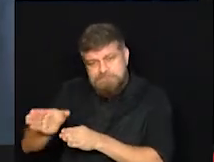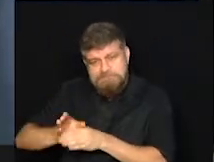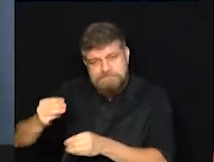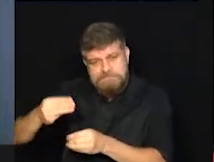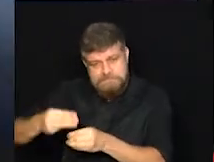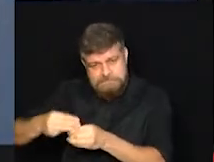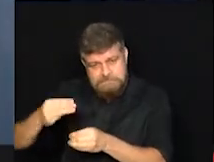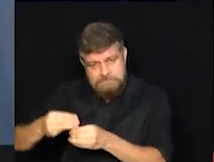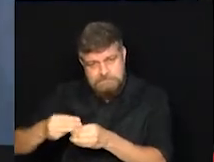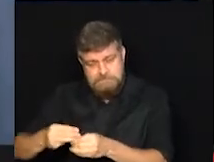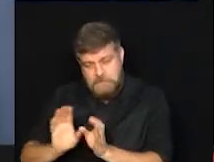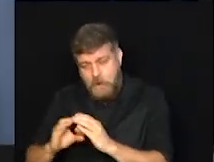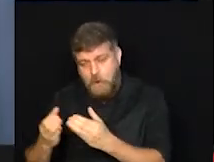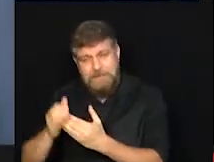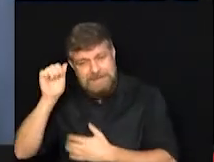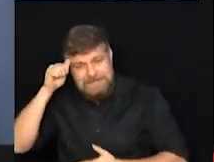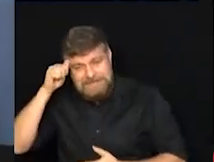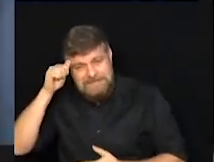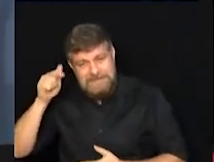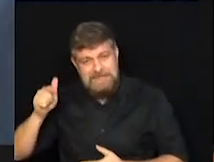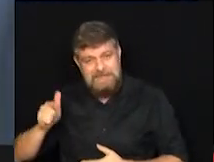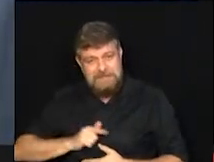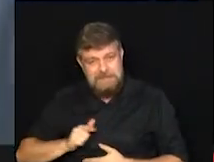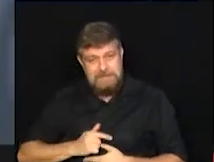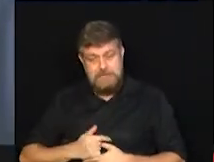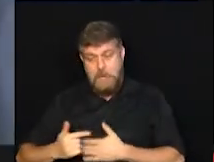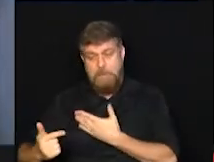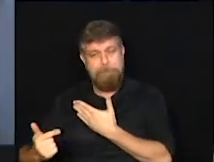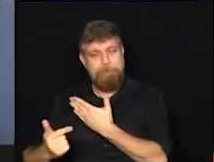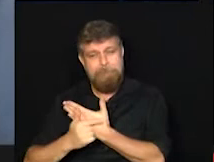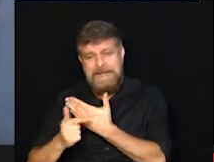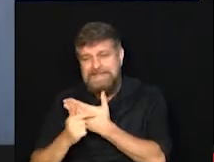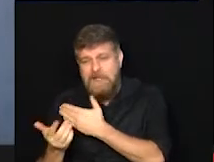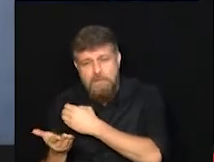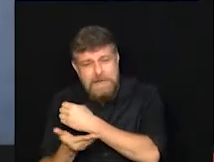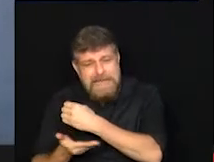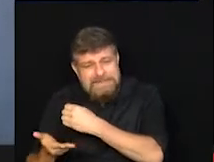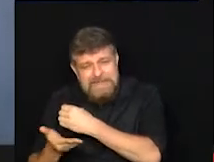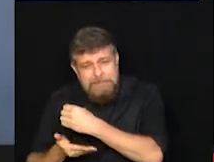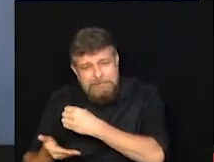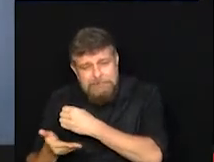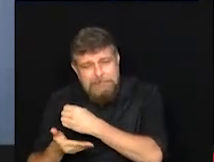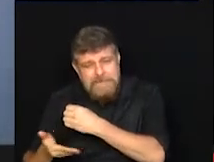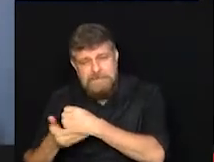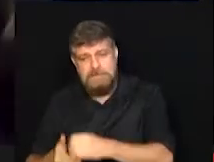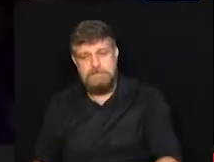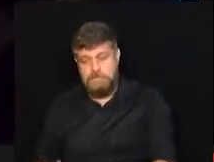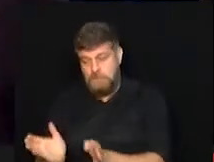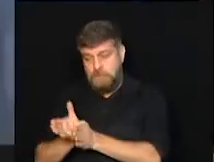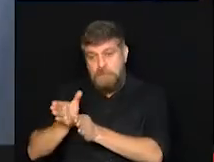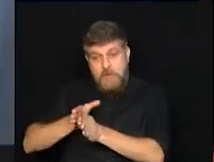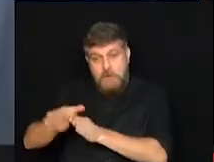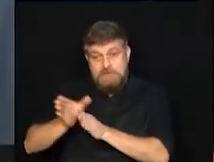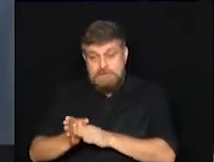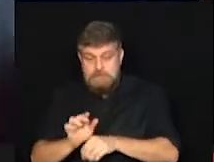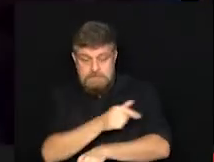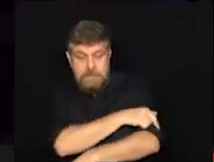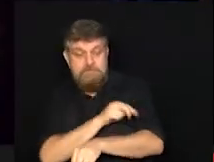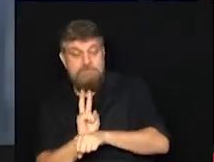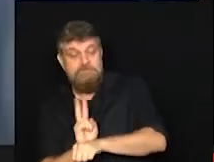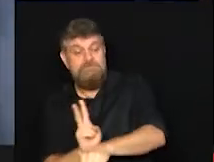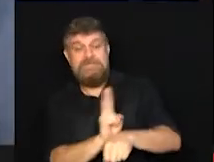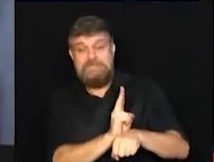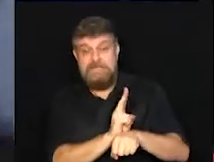CEPIR, o Conselho, que tem um papel fundamental. O Conselho é o fiscalizador.